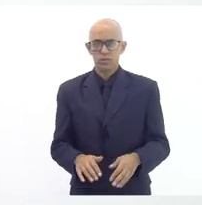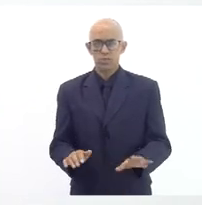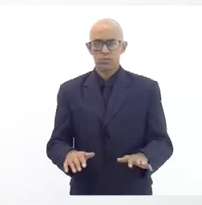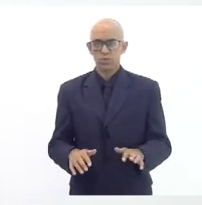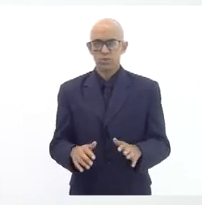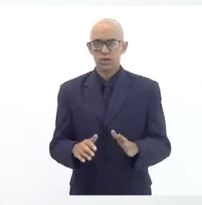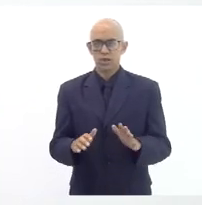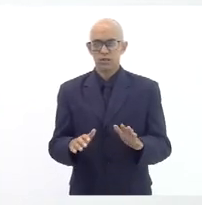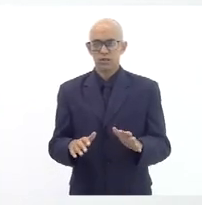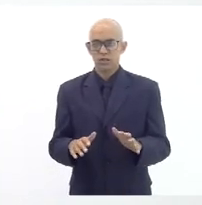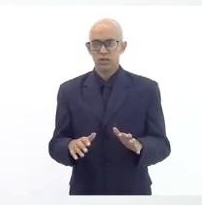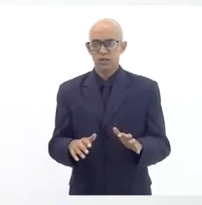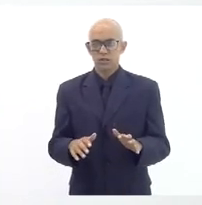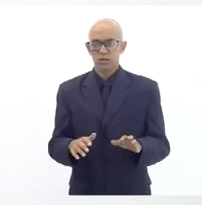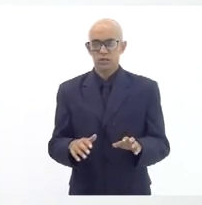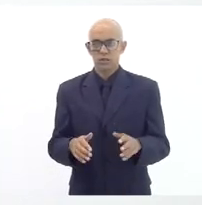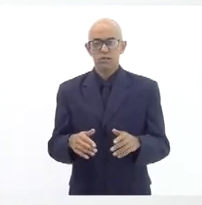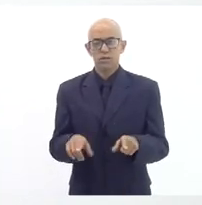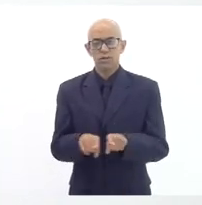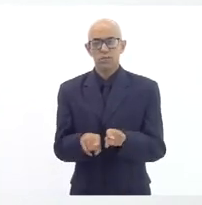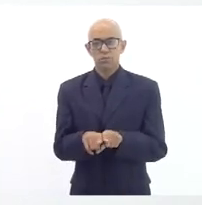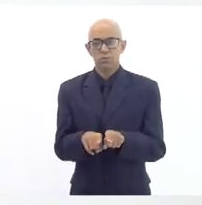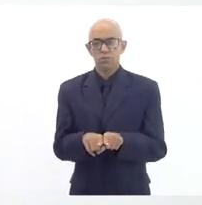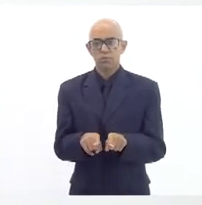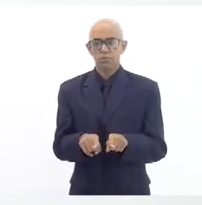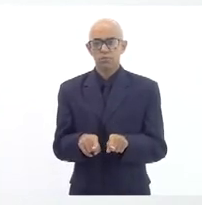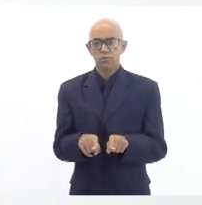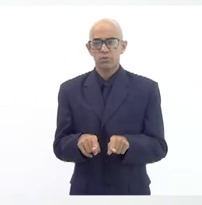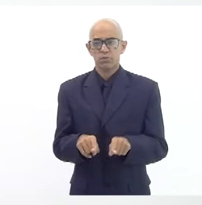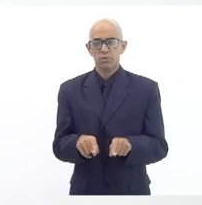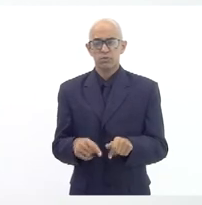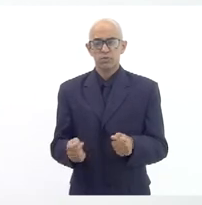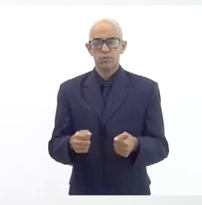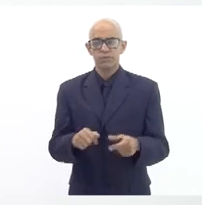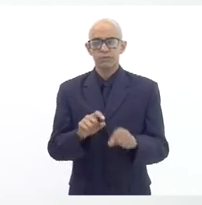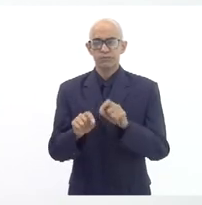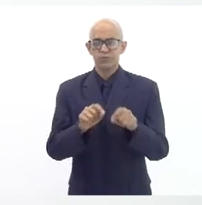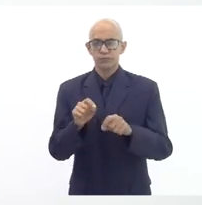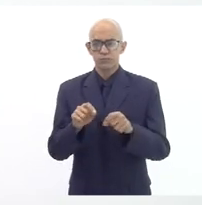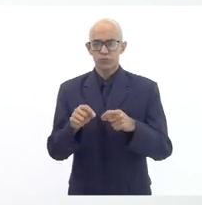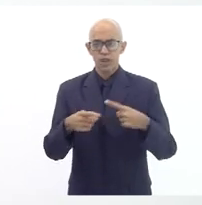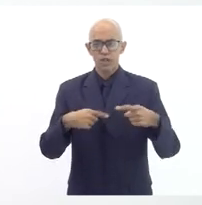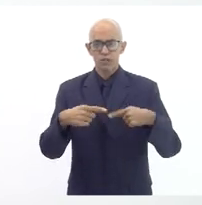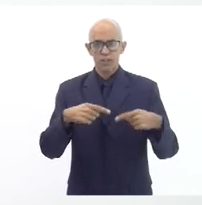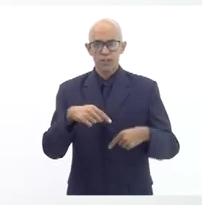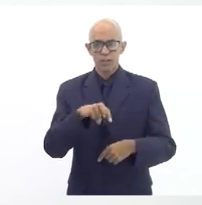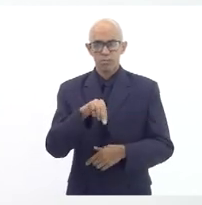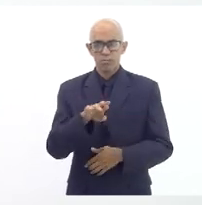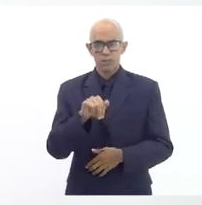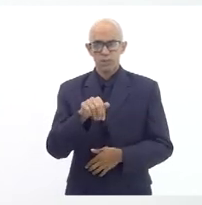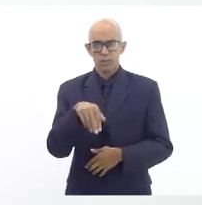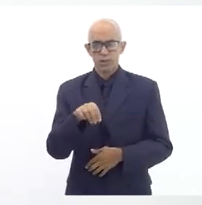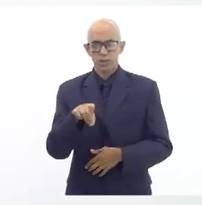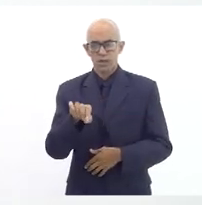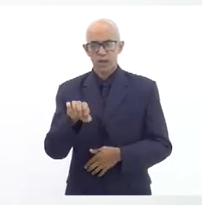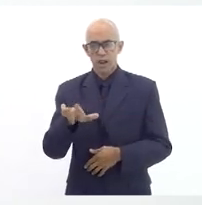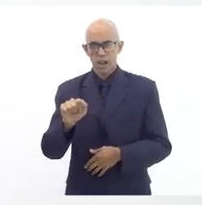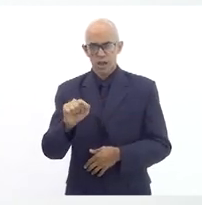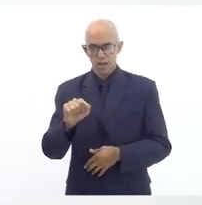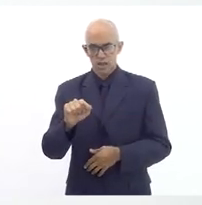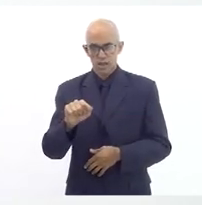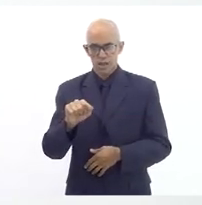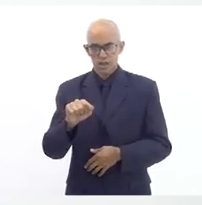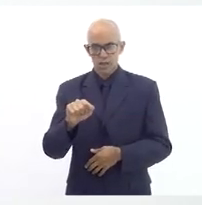Fluminense. E aí, me permito, presidente, dar aqui o exemplo da Avenida Mirandela, em Nilópolis. Eu fui secretário em